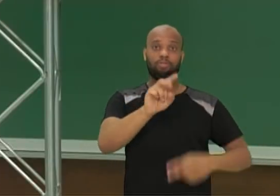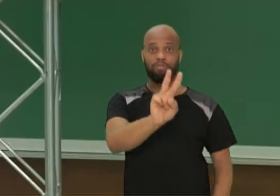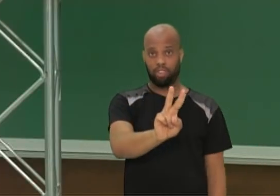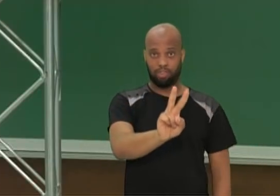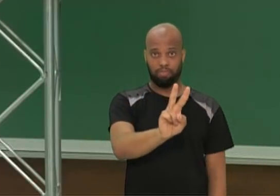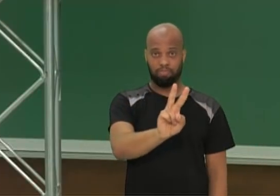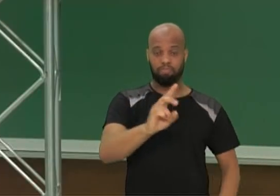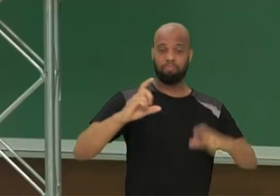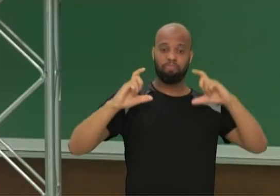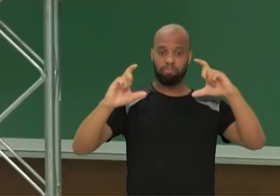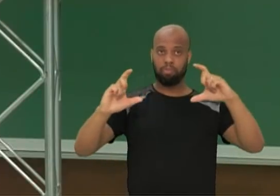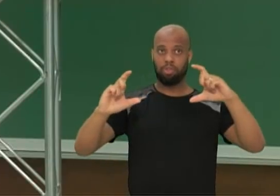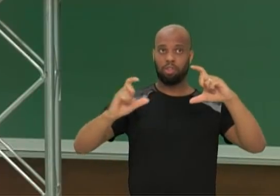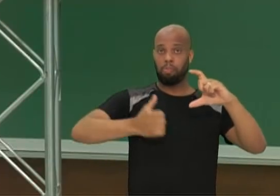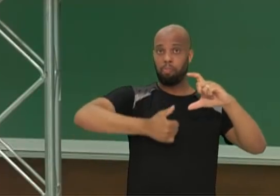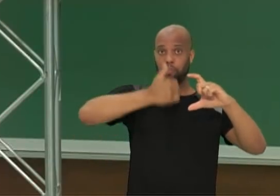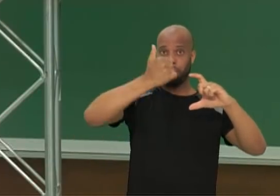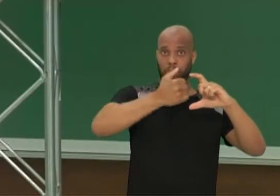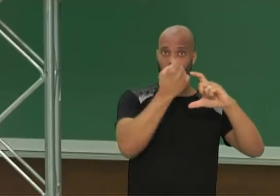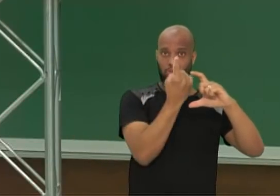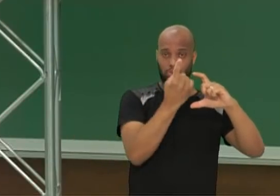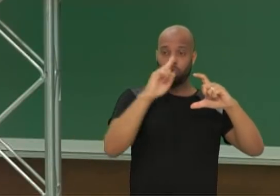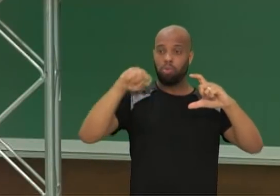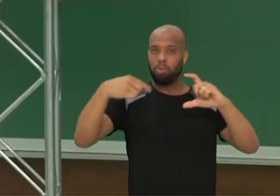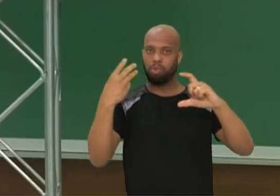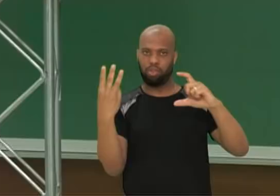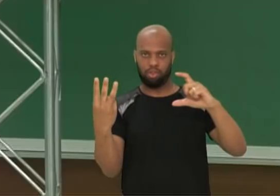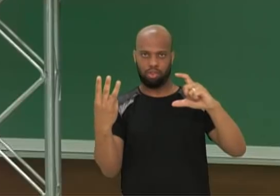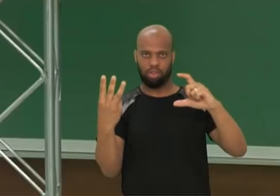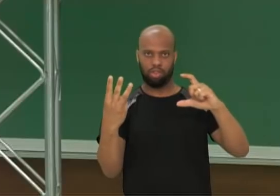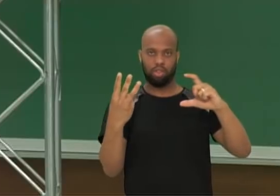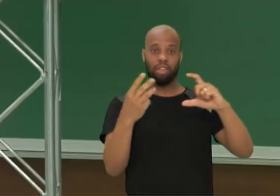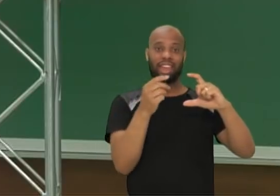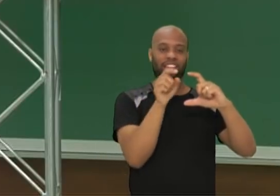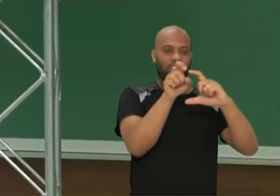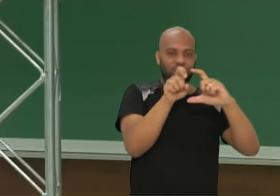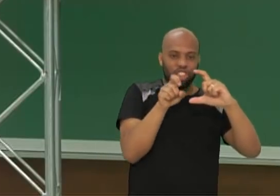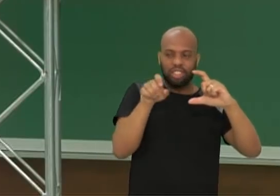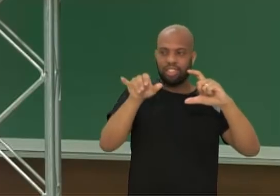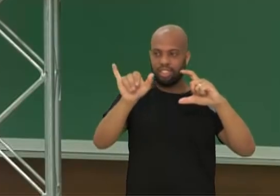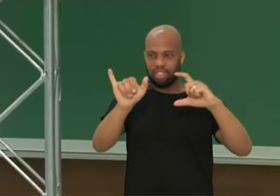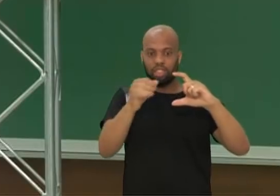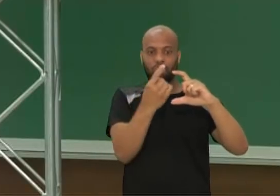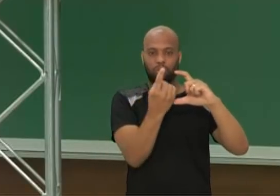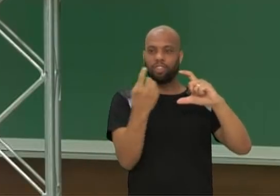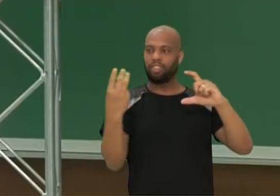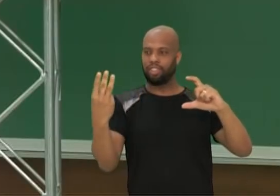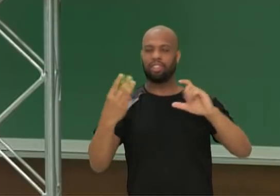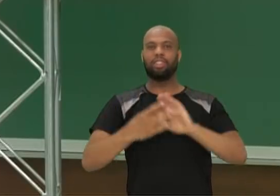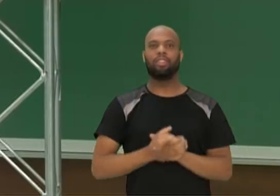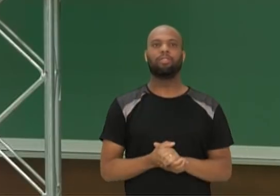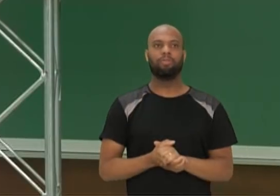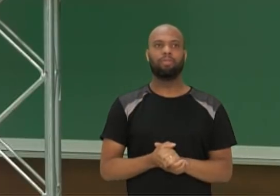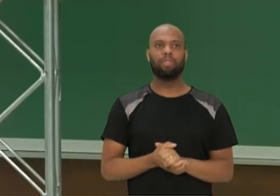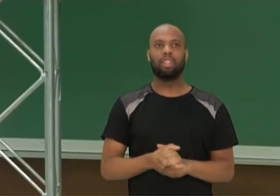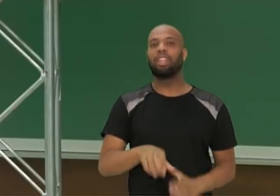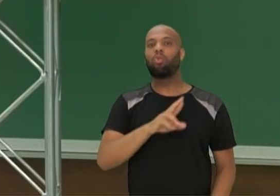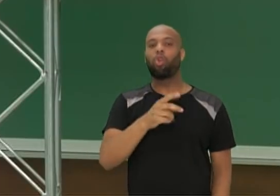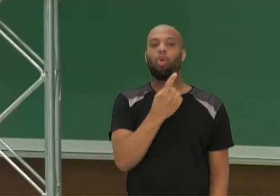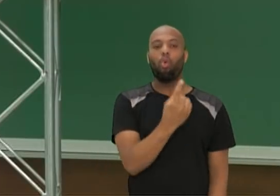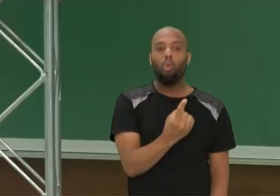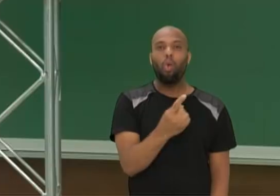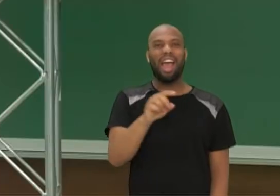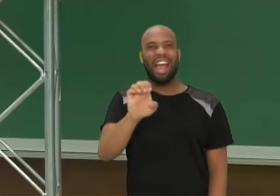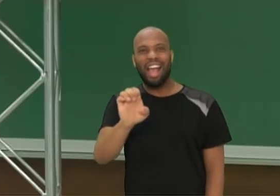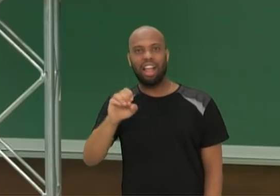coordenadas do vértice, primeiro o 1, depois o 3. Então, o par ordenado 1, 3. Não é 1 e 3, é o